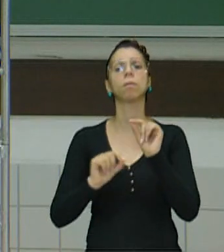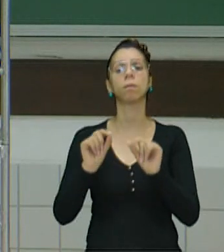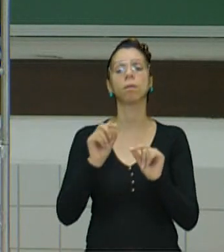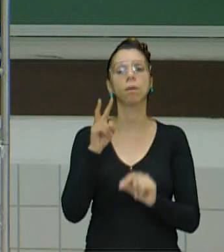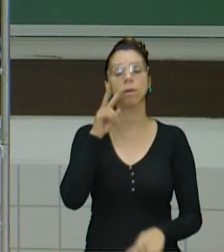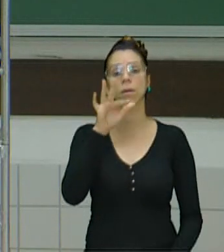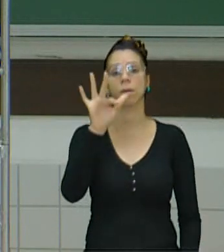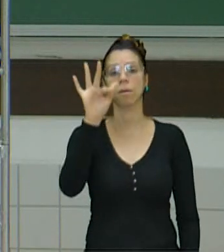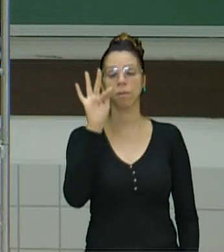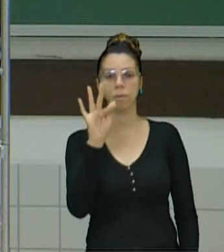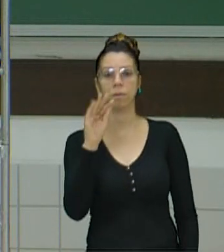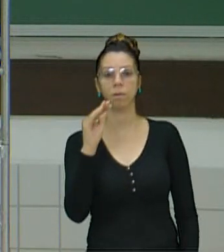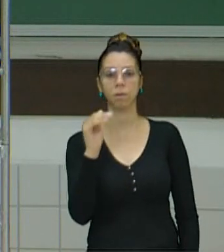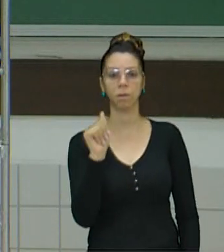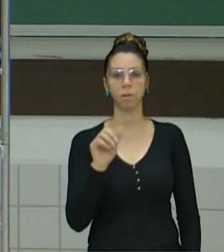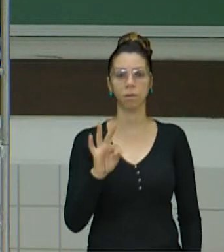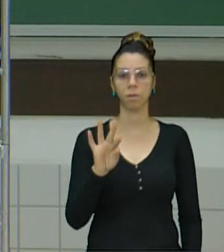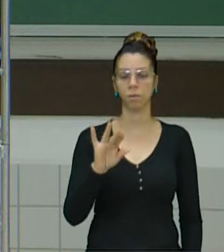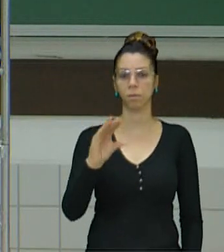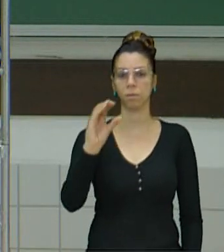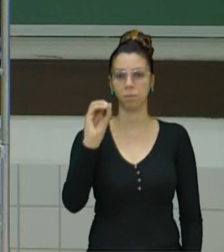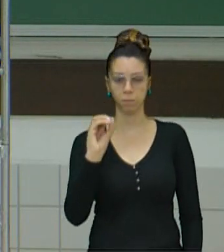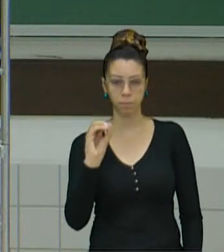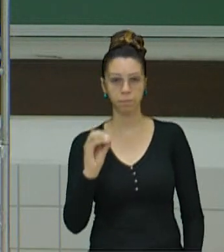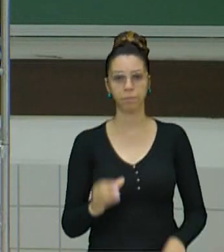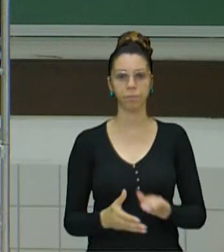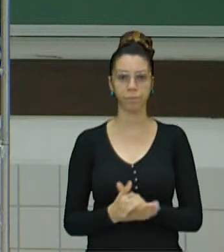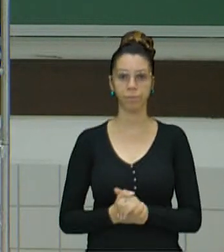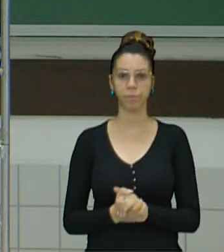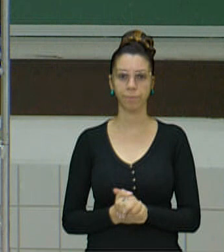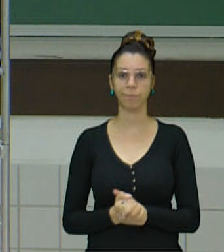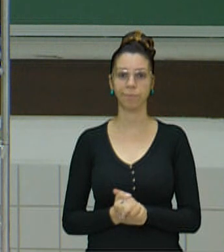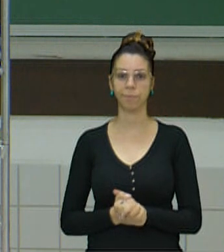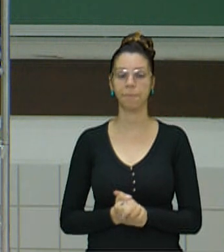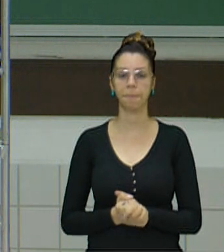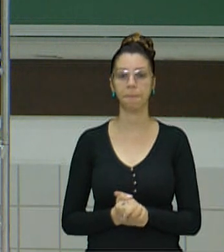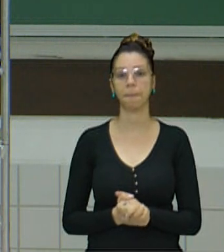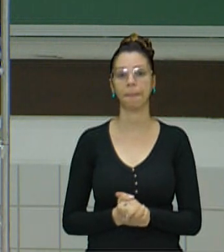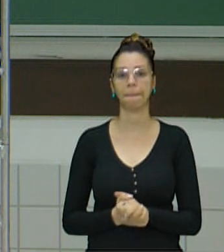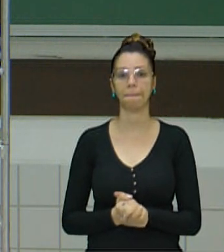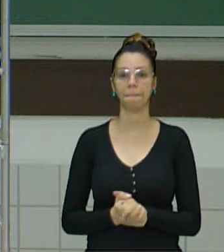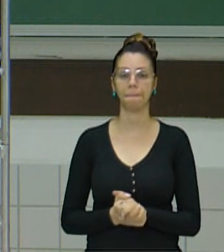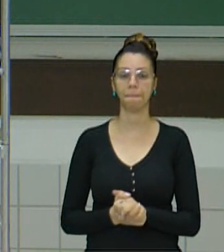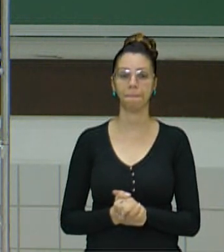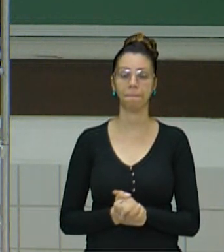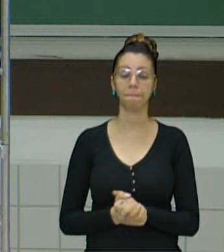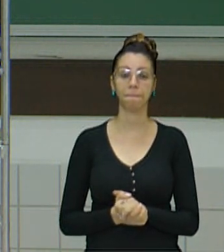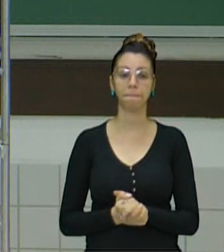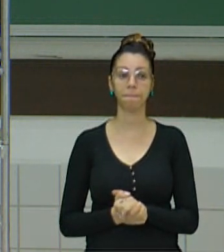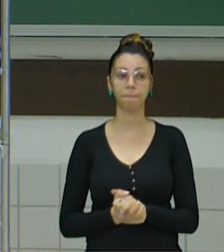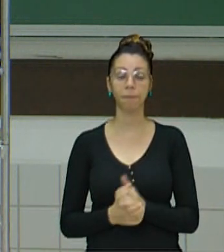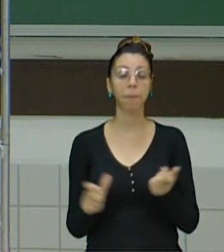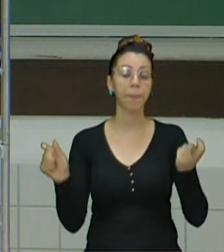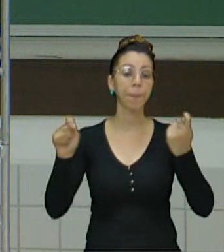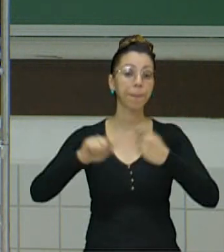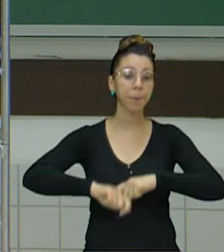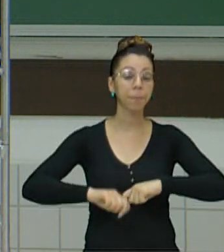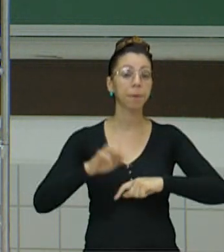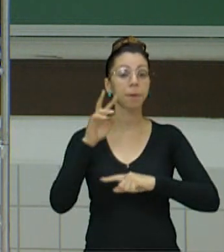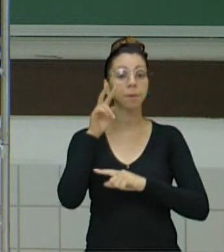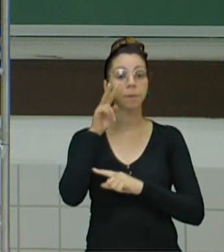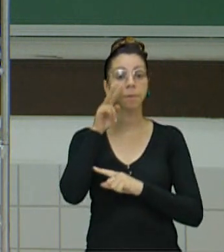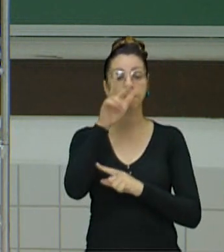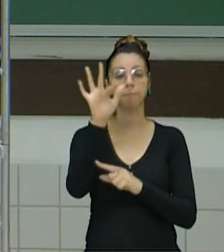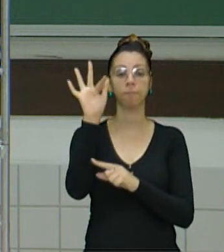responsável por puxar o carro para o centro da curva, nesse caso, certo? Então, vejam que o primeiro esquema de força é esse